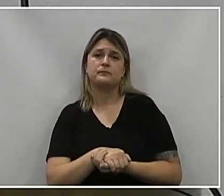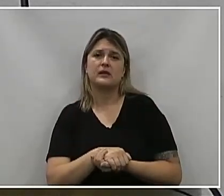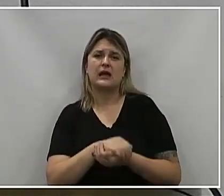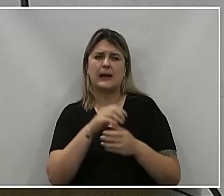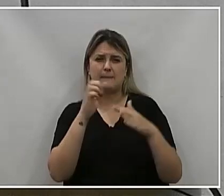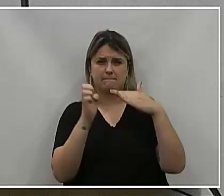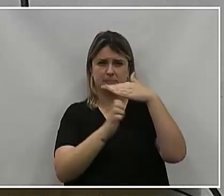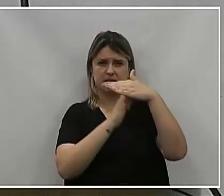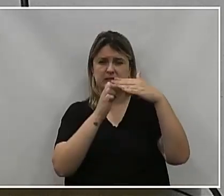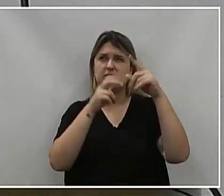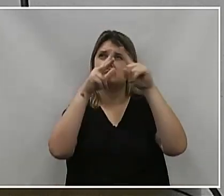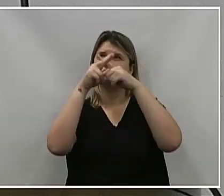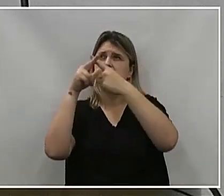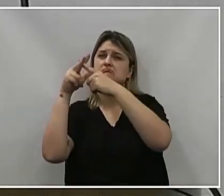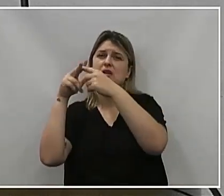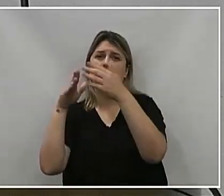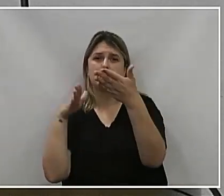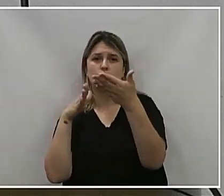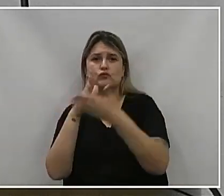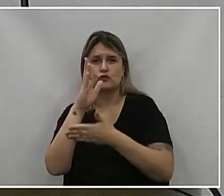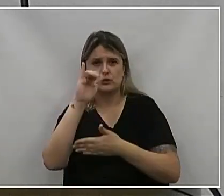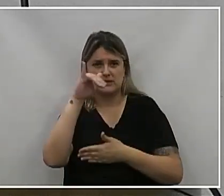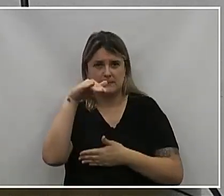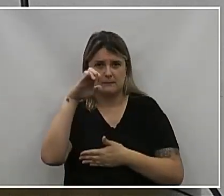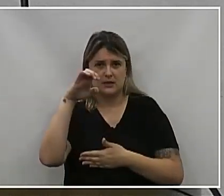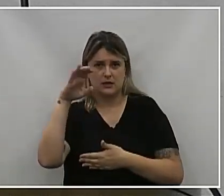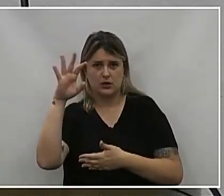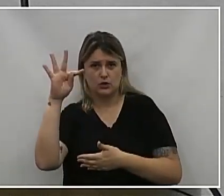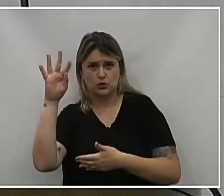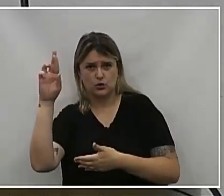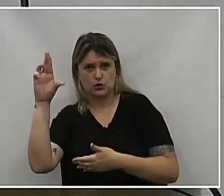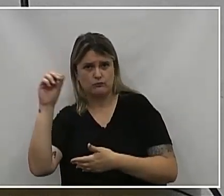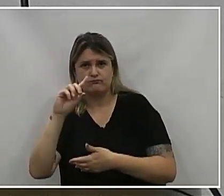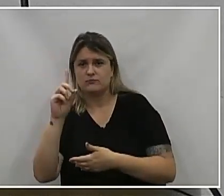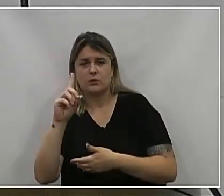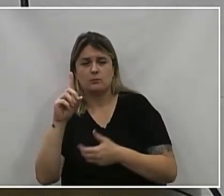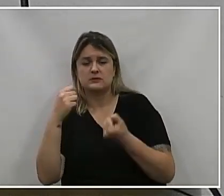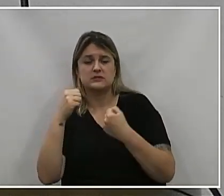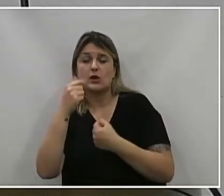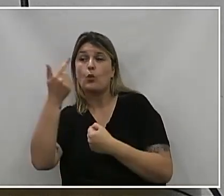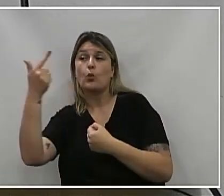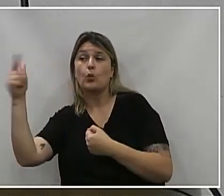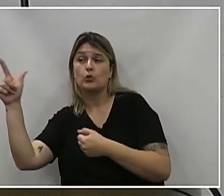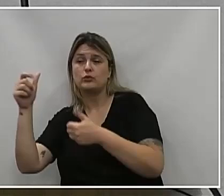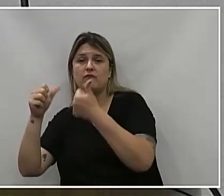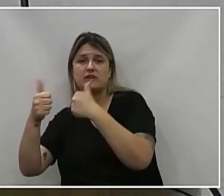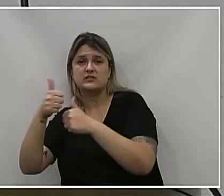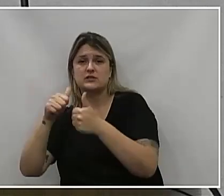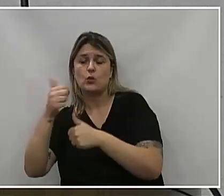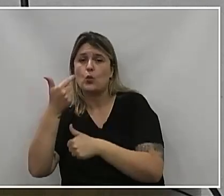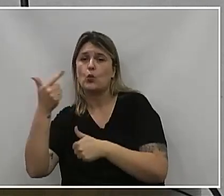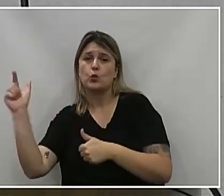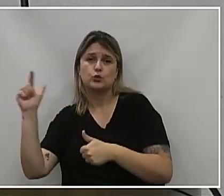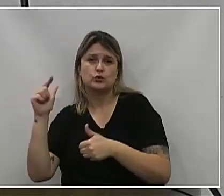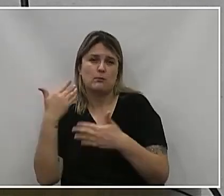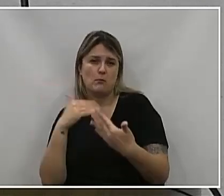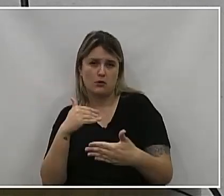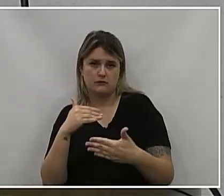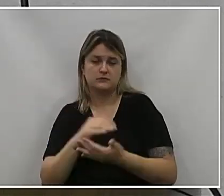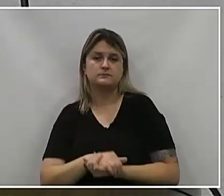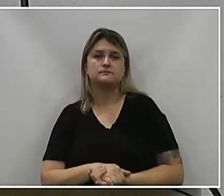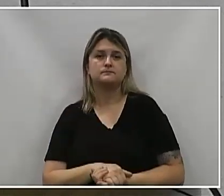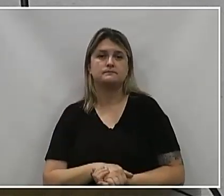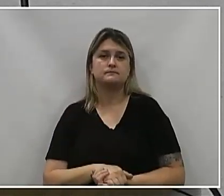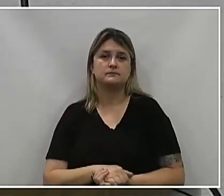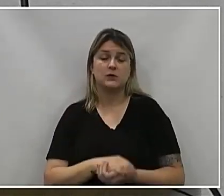delas terem sido aprovados no Inmetro já era suficiente, que não precisava ser realizado um novo teste. quando